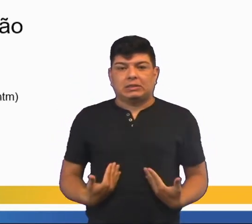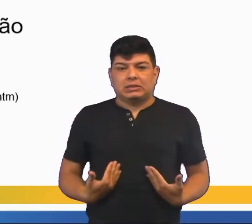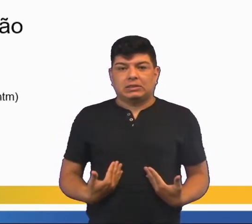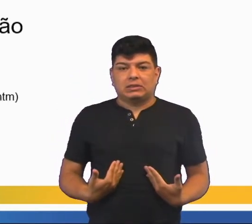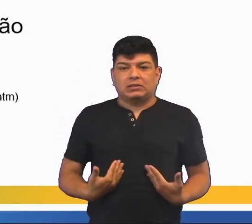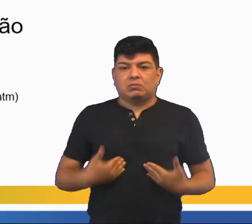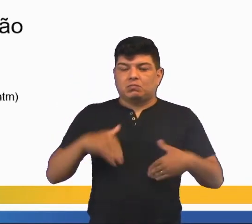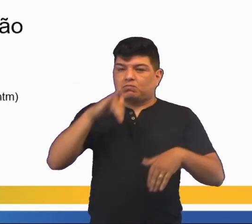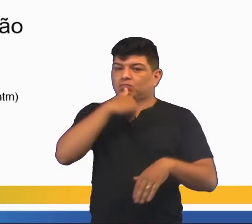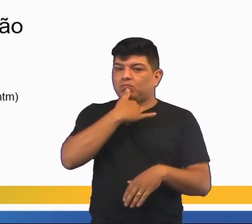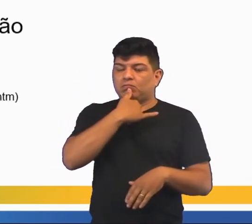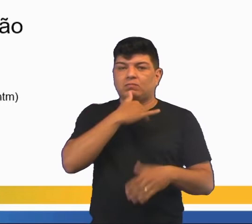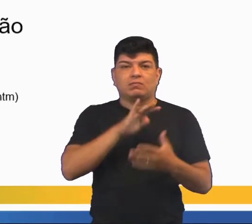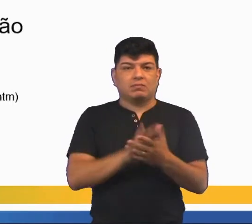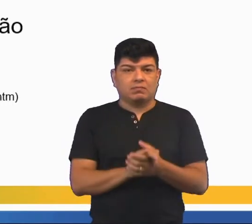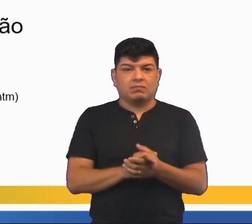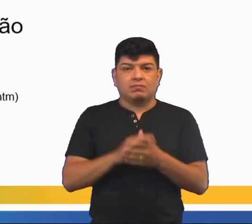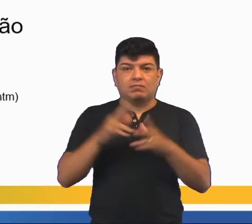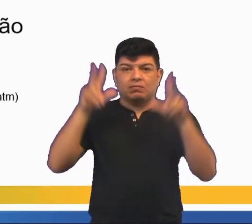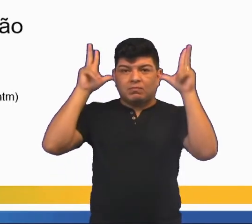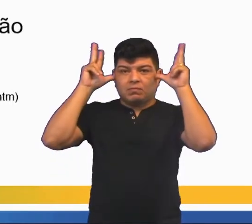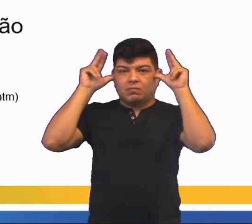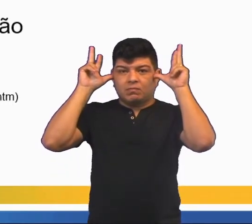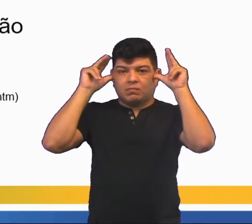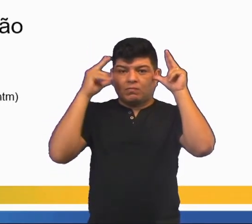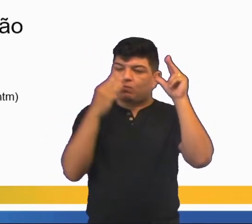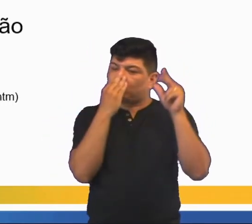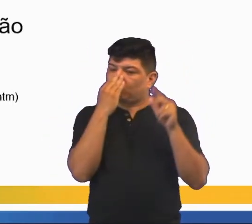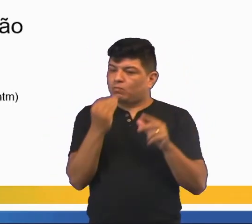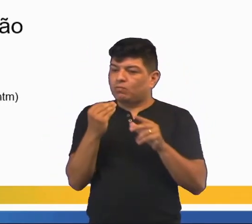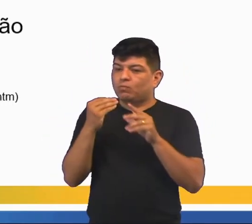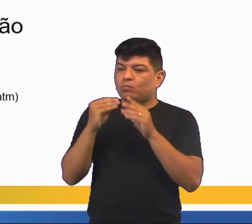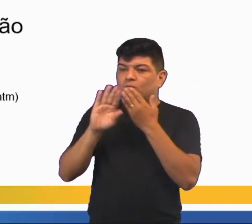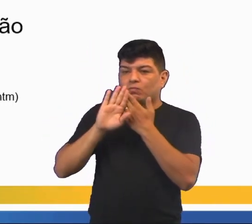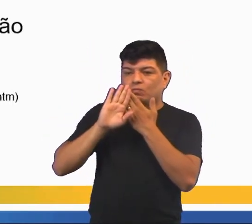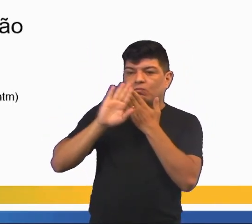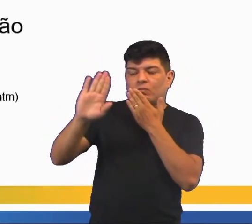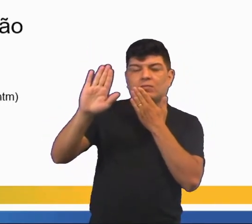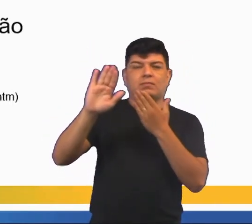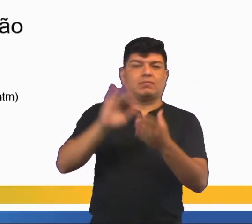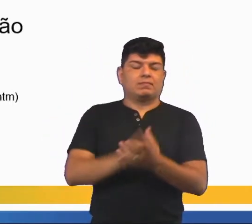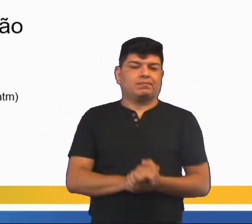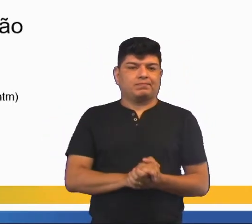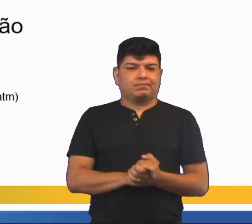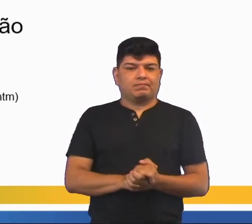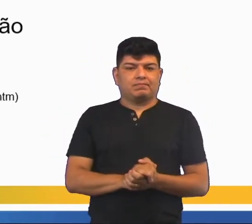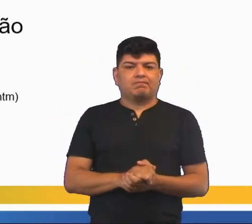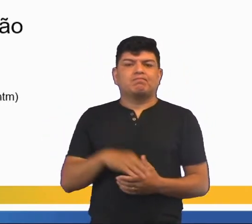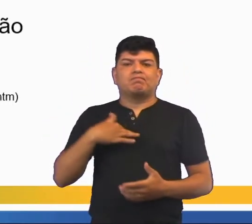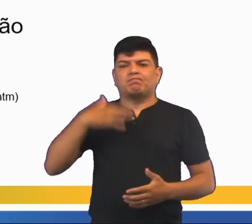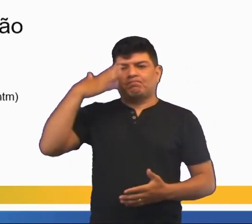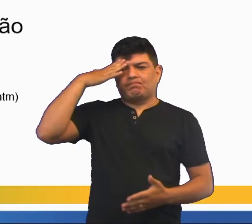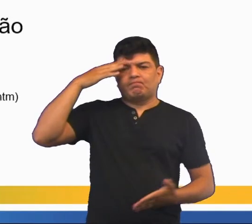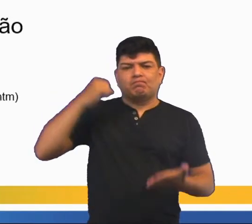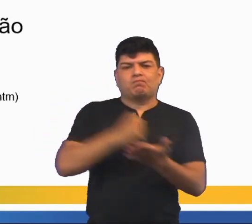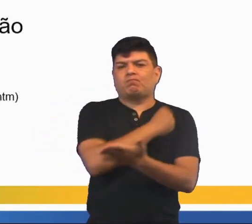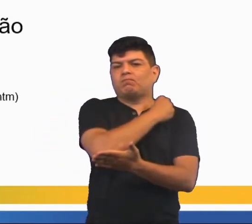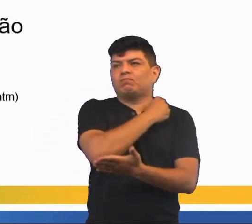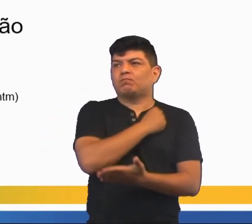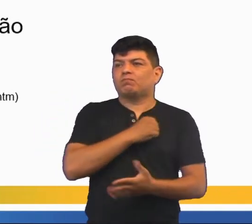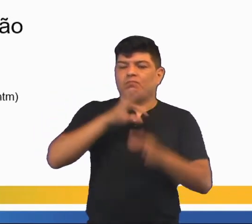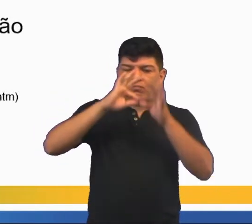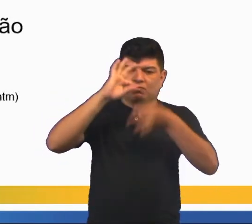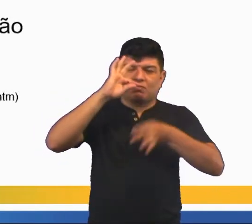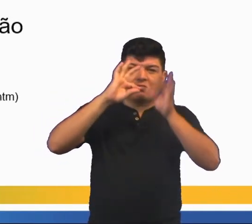Exausta e frustrada, a raposa afastou-se da videira, dizendo, aposto que